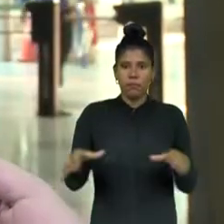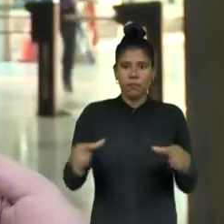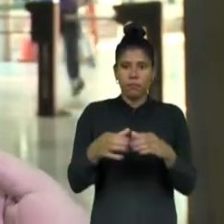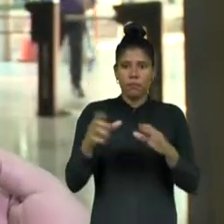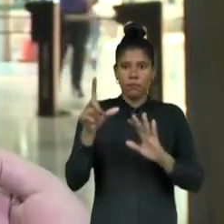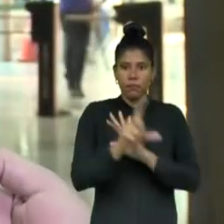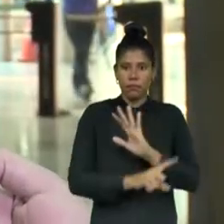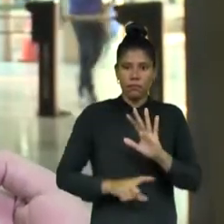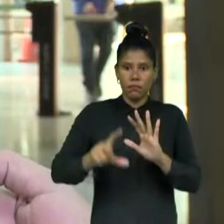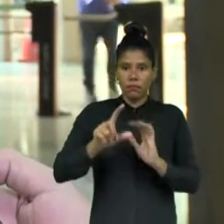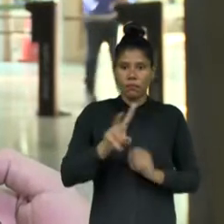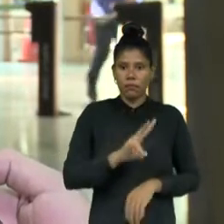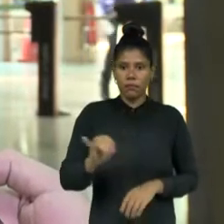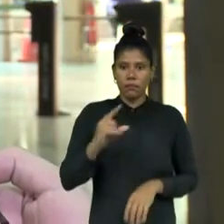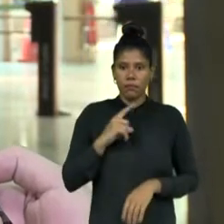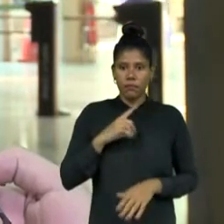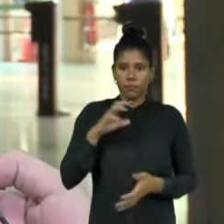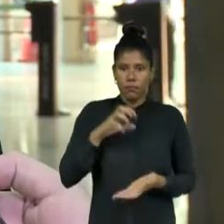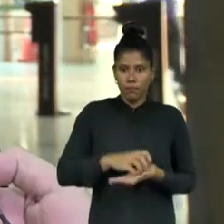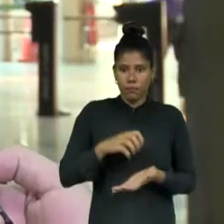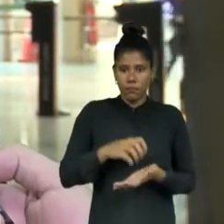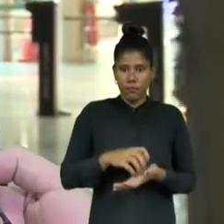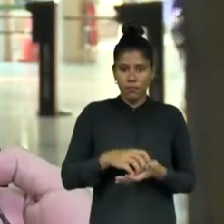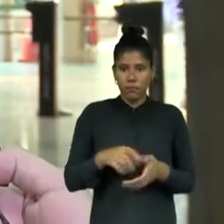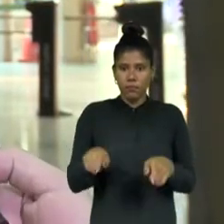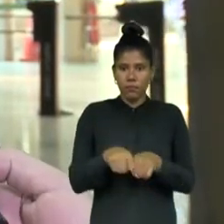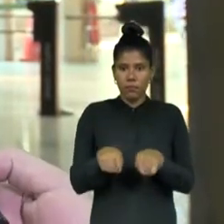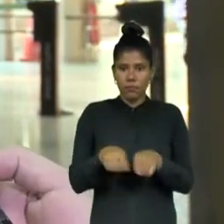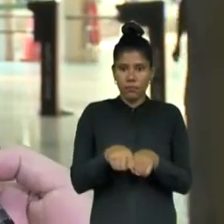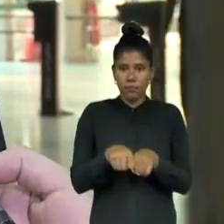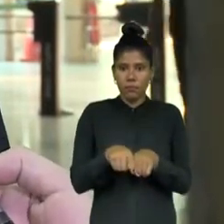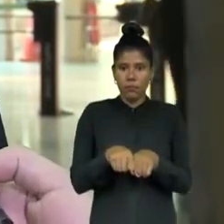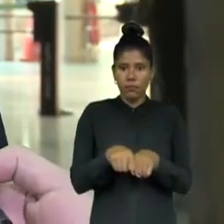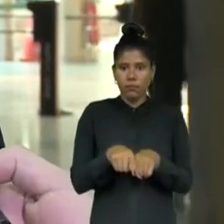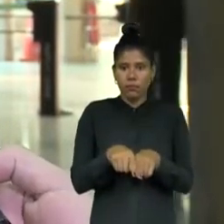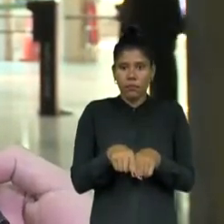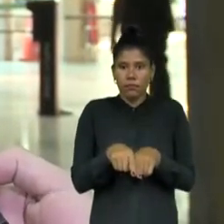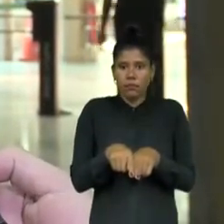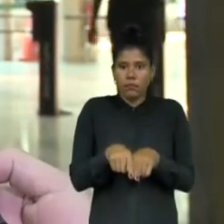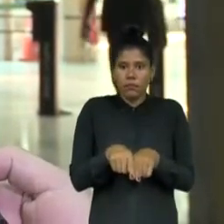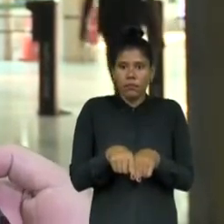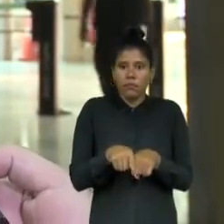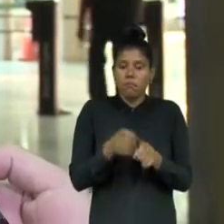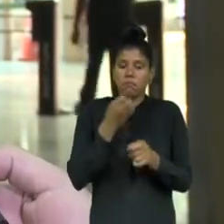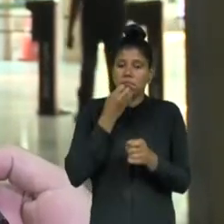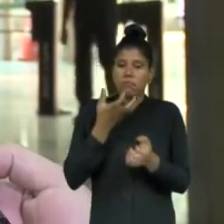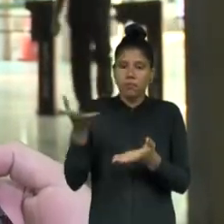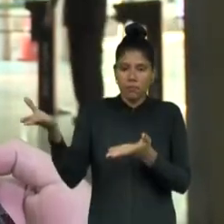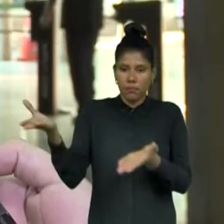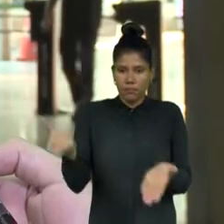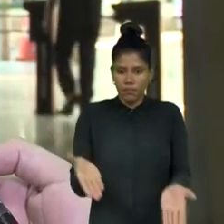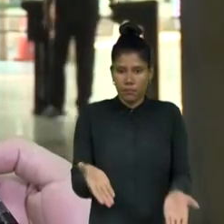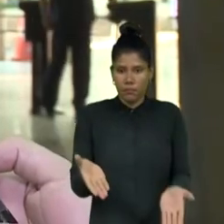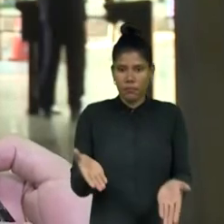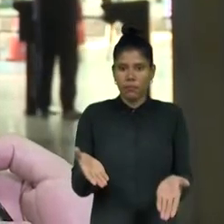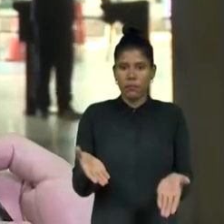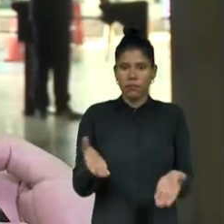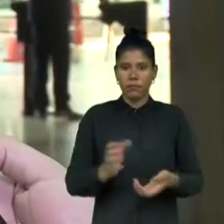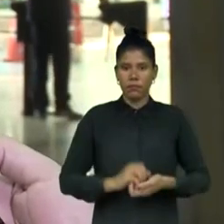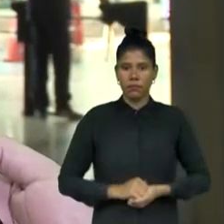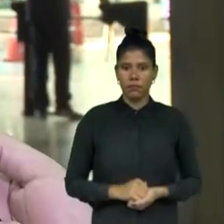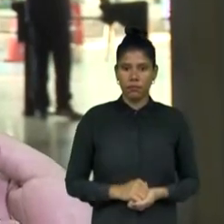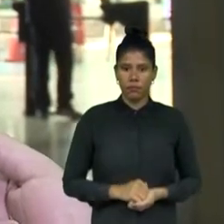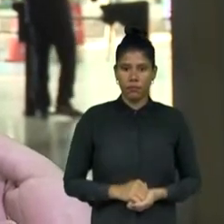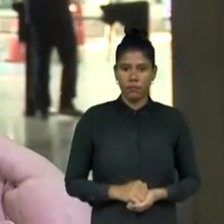também servidores, novos servidores, que sejam logo eles bem-vindos, né, a se adequarem aos trabalhos da Assembleia